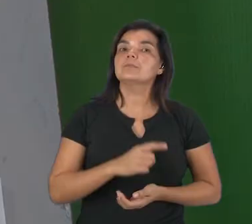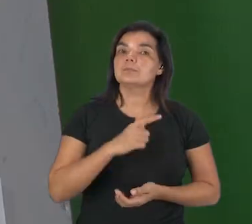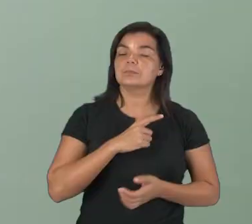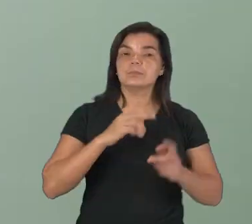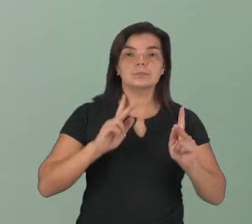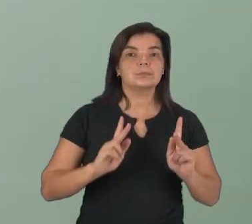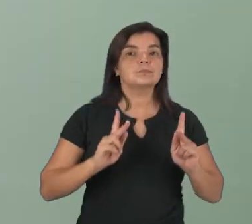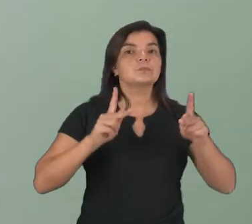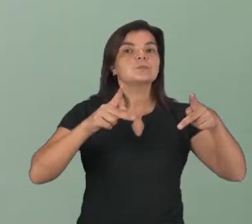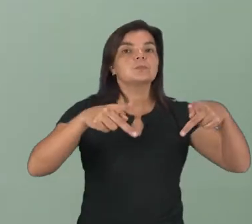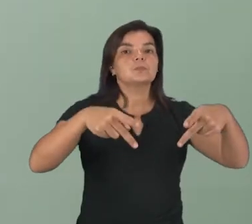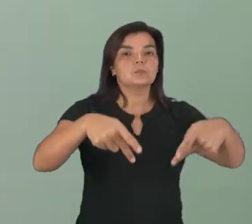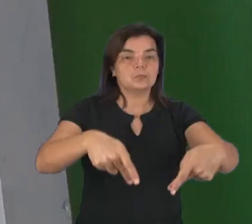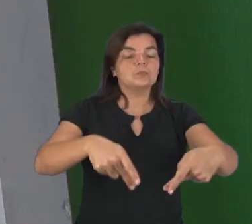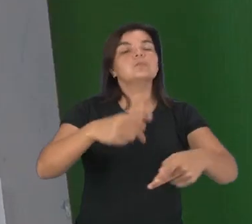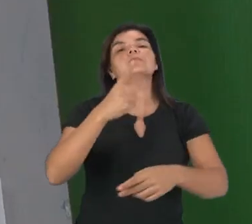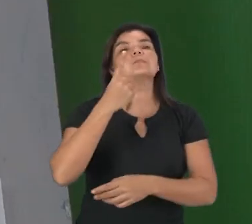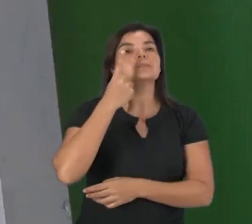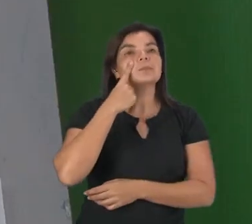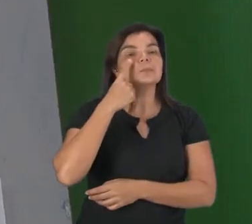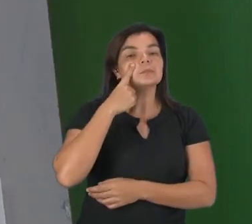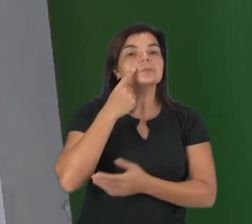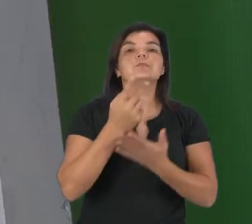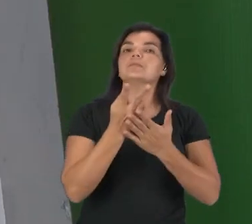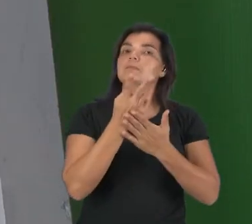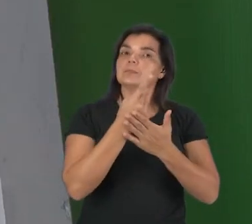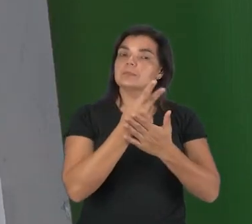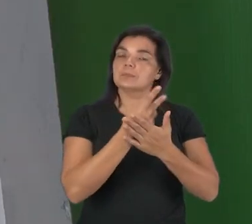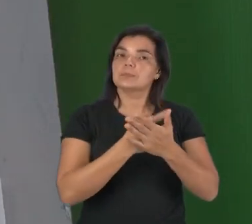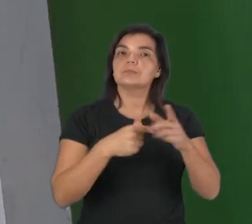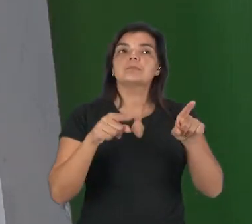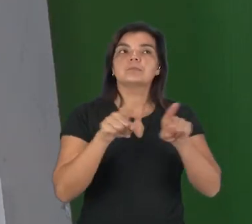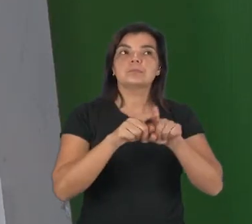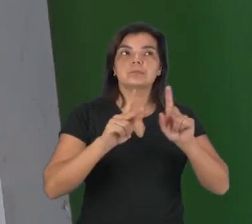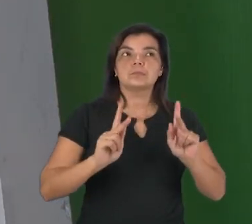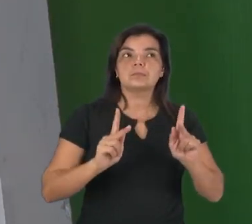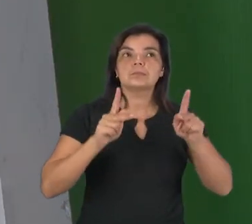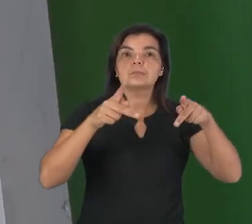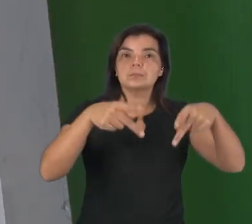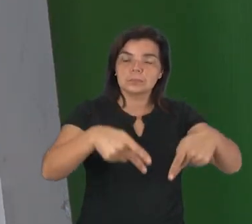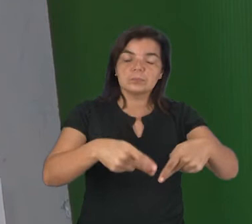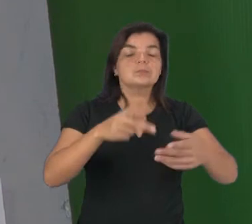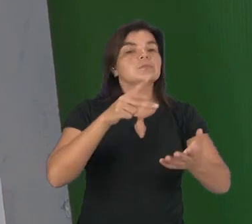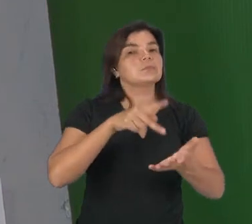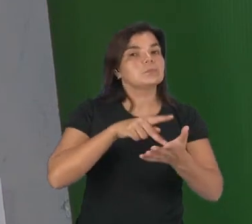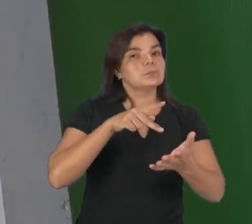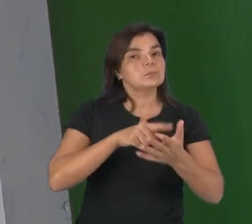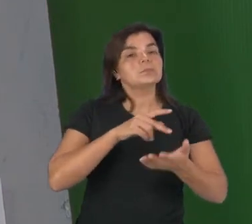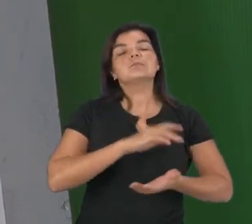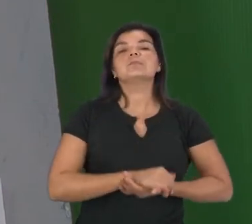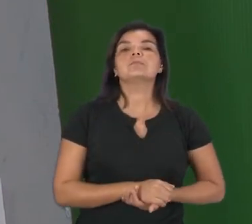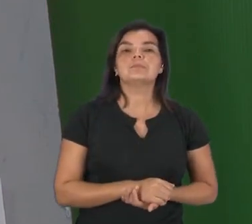uma ponte. Olha aqui, as crianças desenharam uma ponte, não é mesmo?